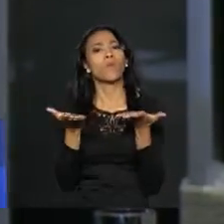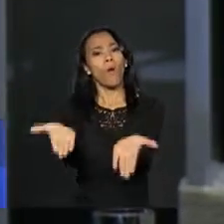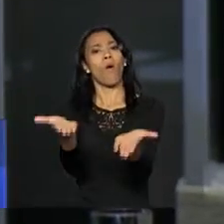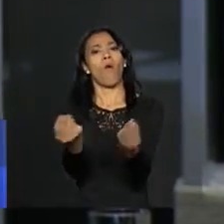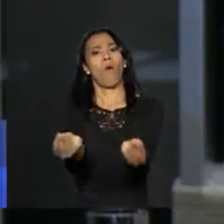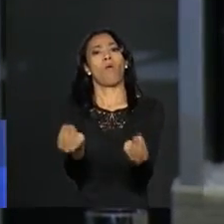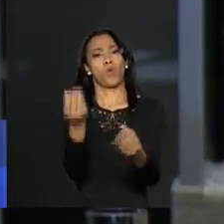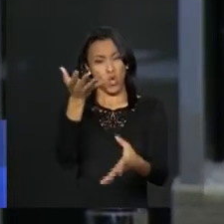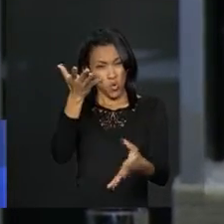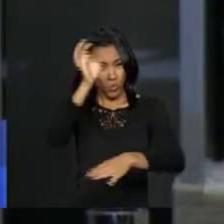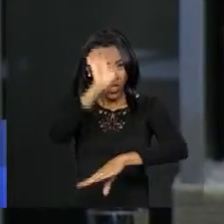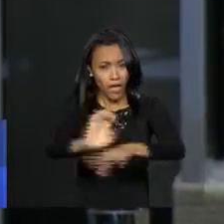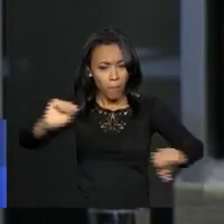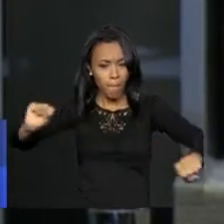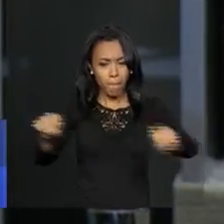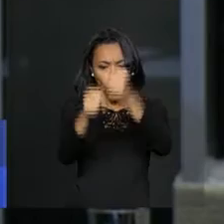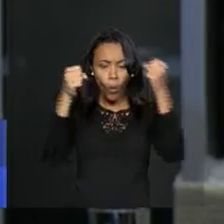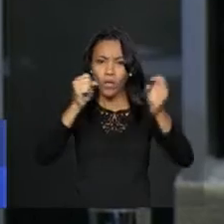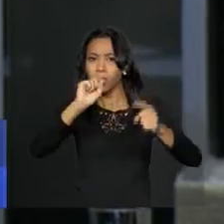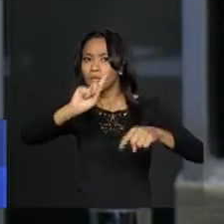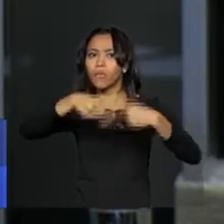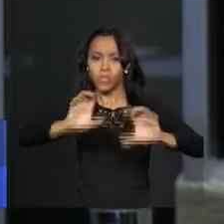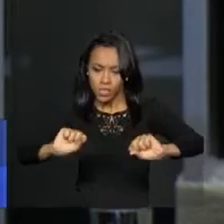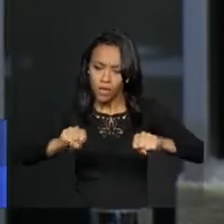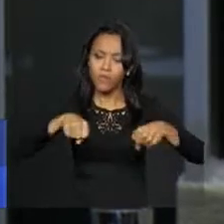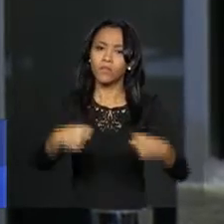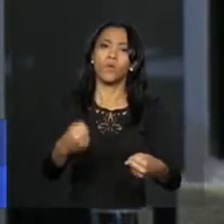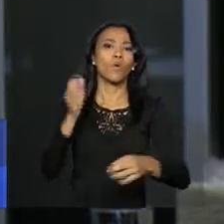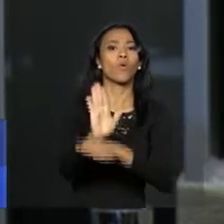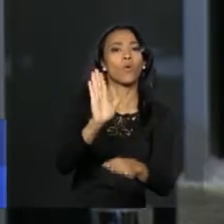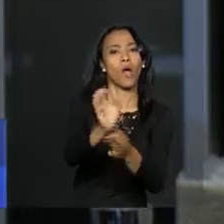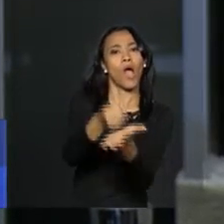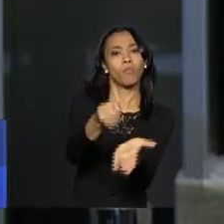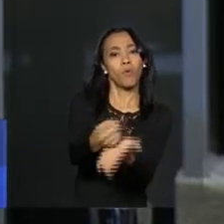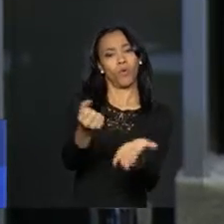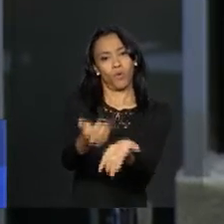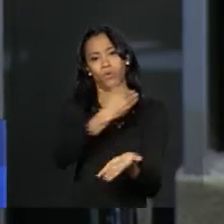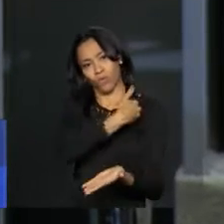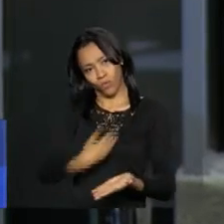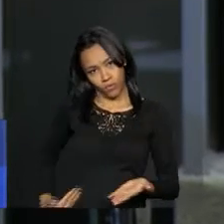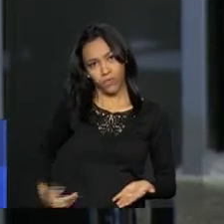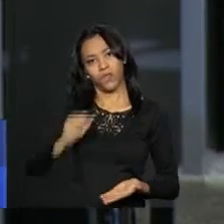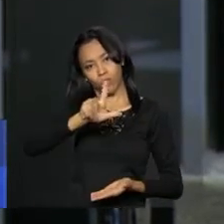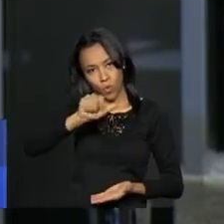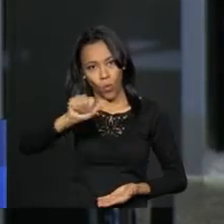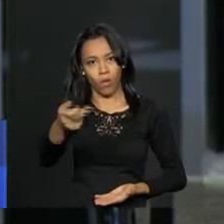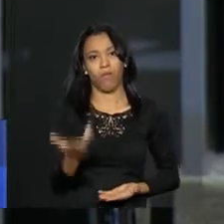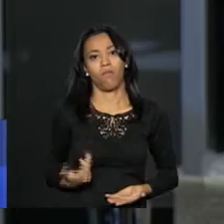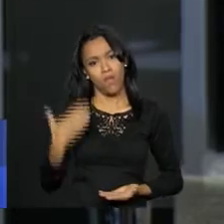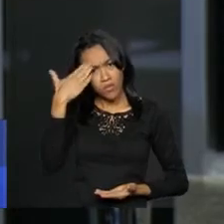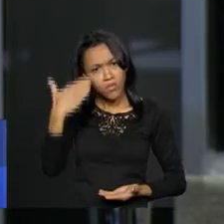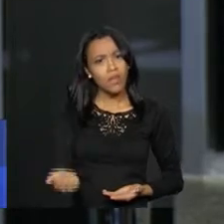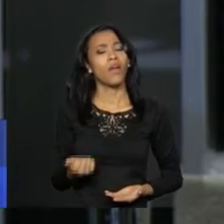um Estado quebrado que se levantou no governo do presidente Lula. Rio Grande do Espírito Santo, eu sei